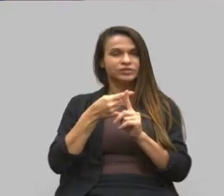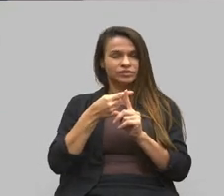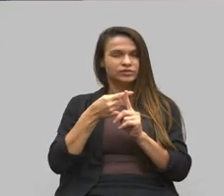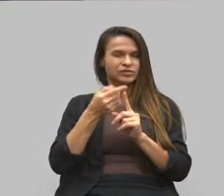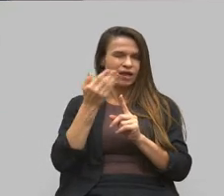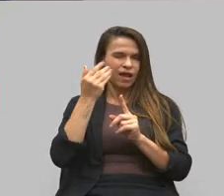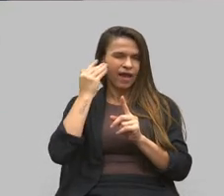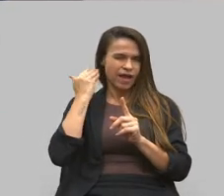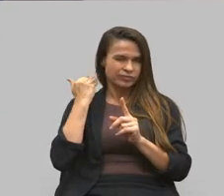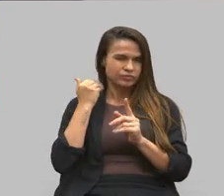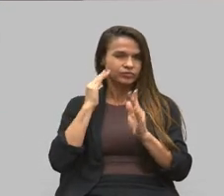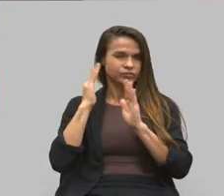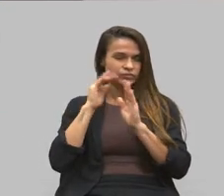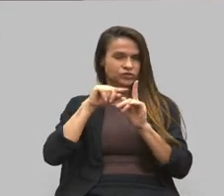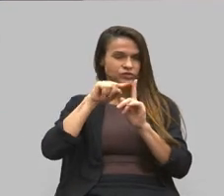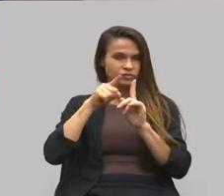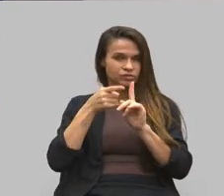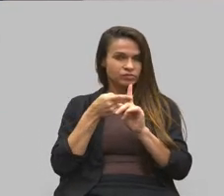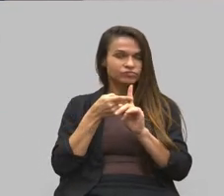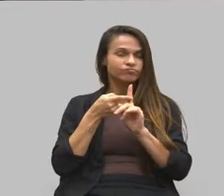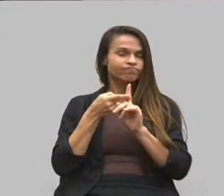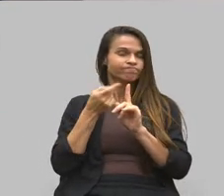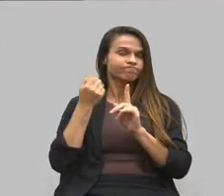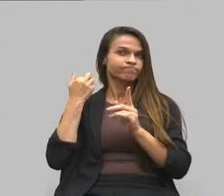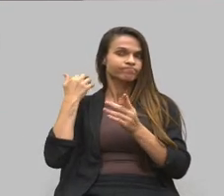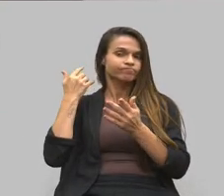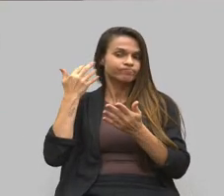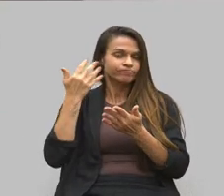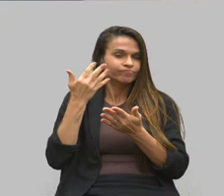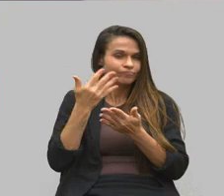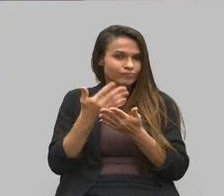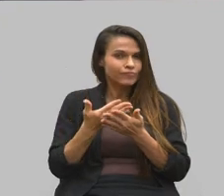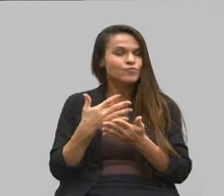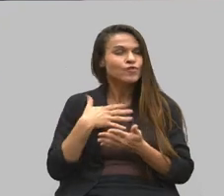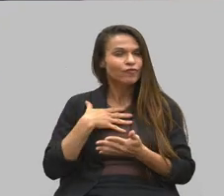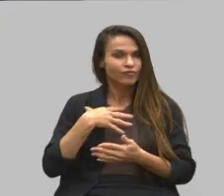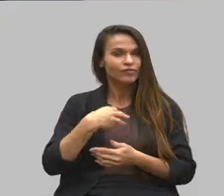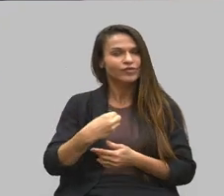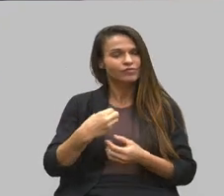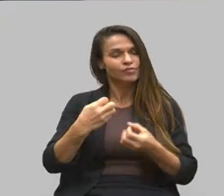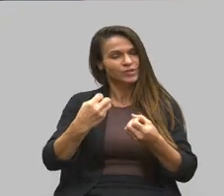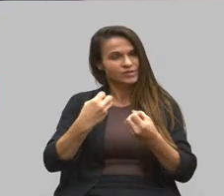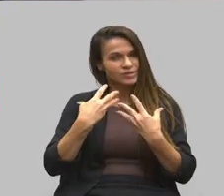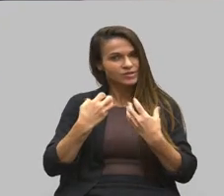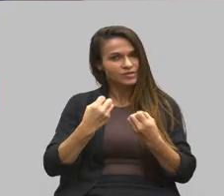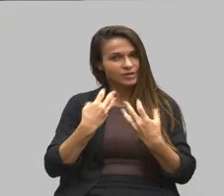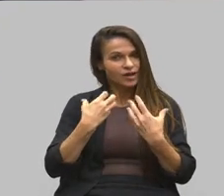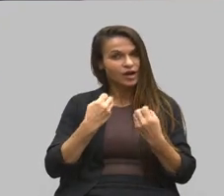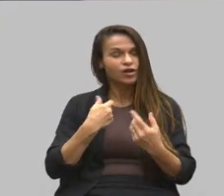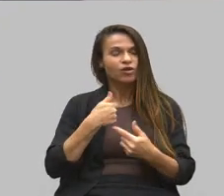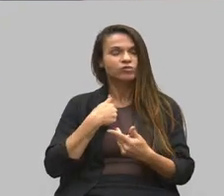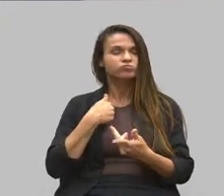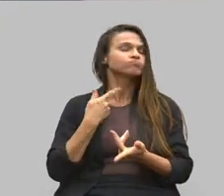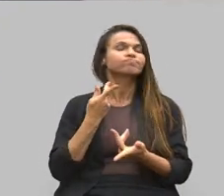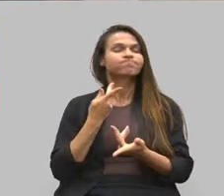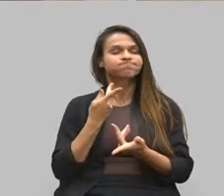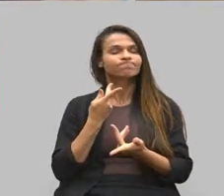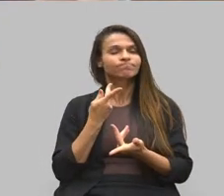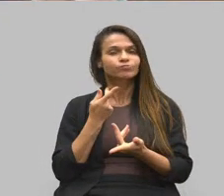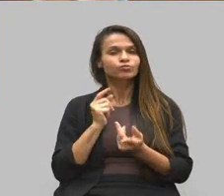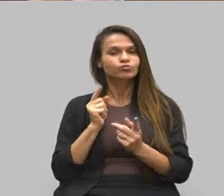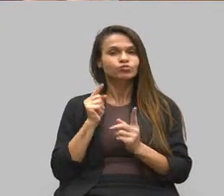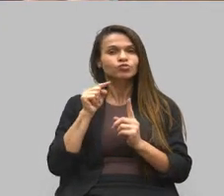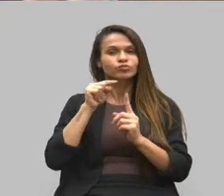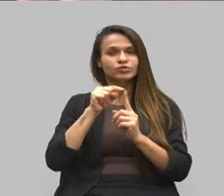me ensinando muita coisa e eu procuro no meu dia a dia aqui na Assembleia